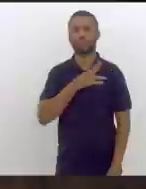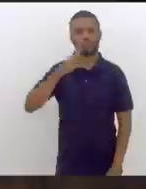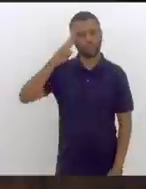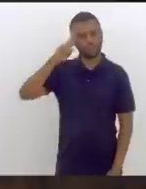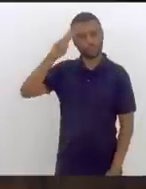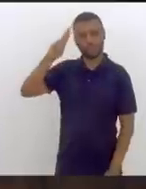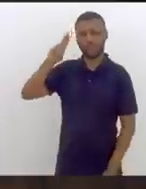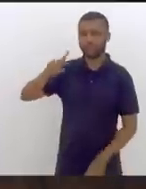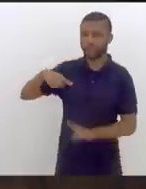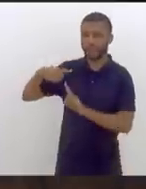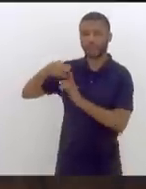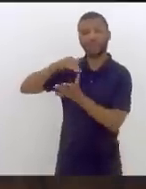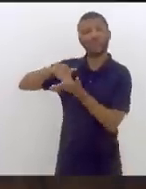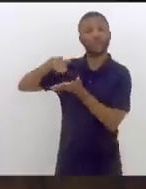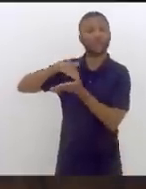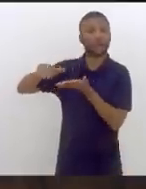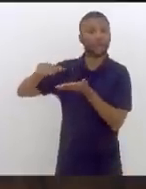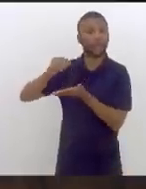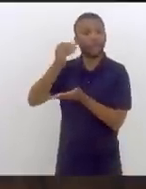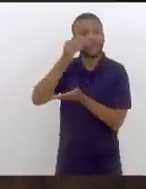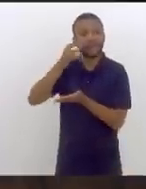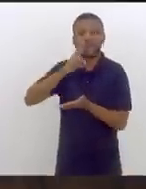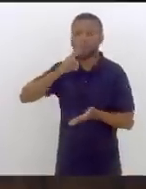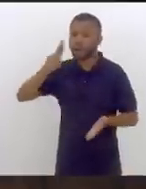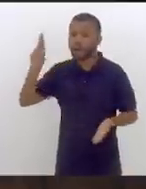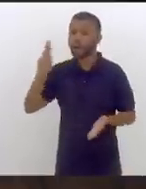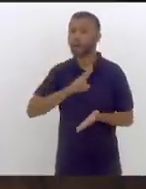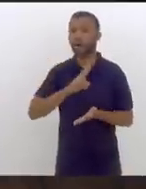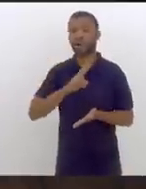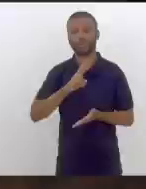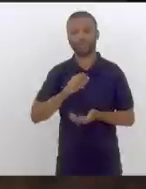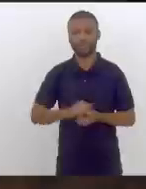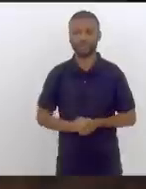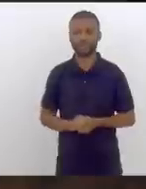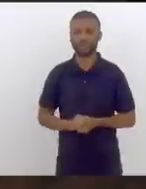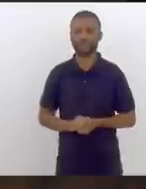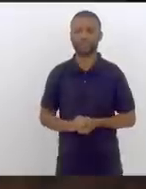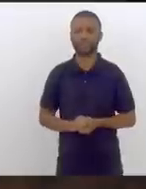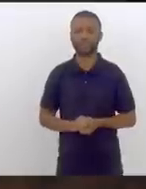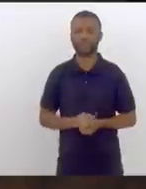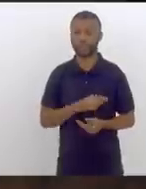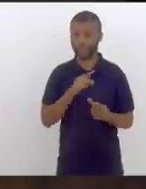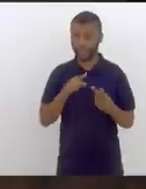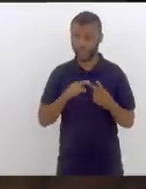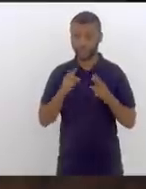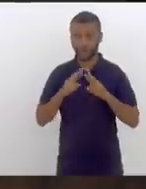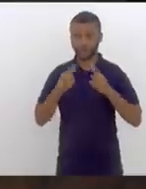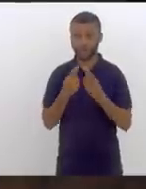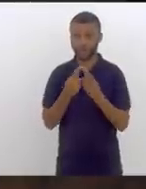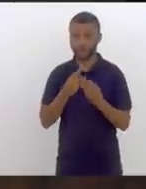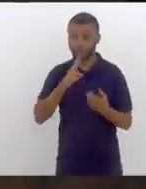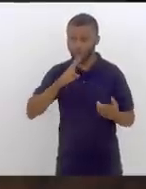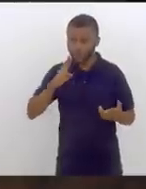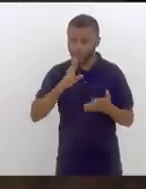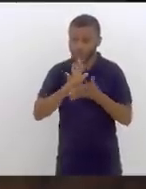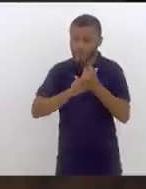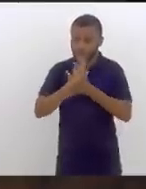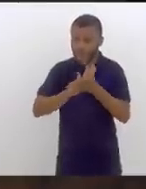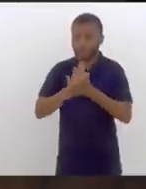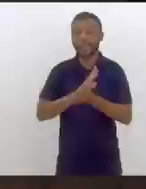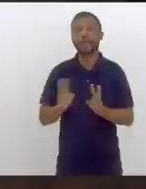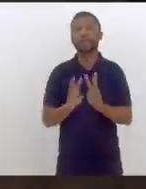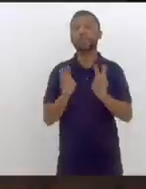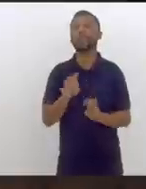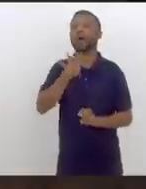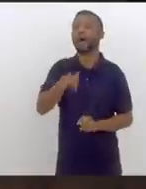com o secretário para ver se ele tem uma resposta para nos dar pois nós estamos na segunda audiência e não tem nenhuma resposta com